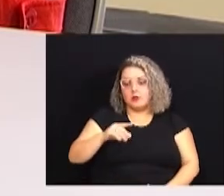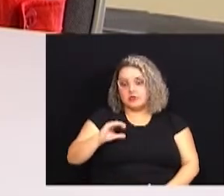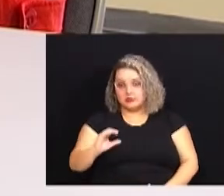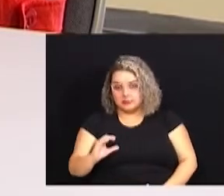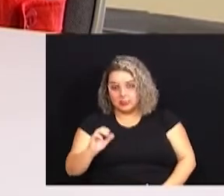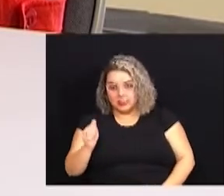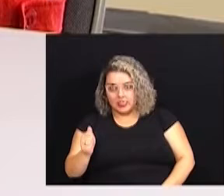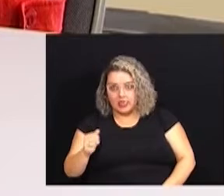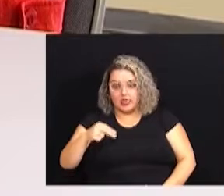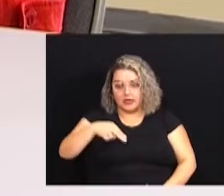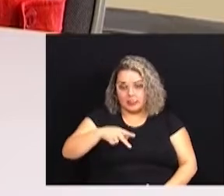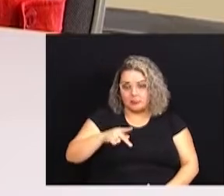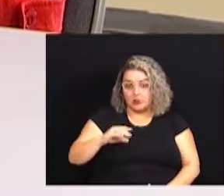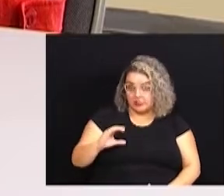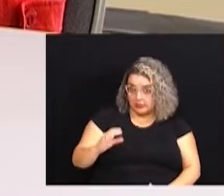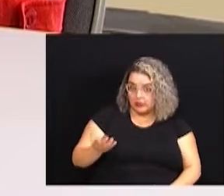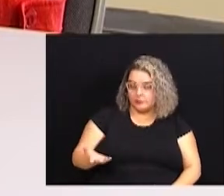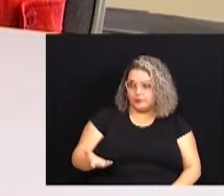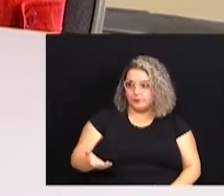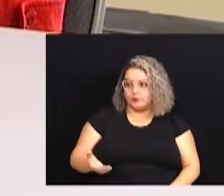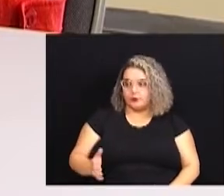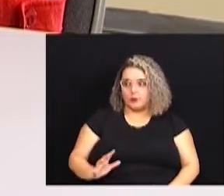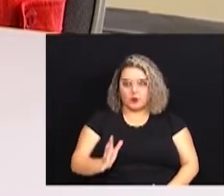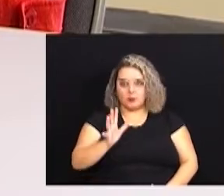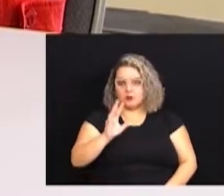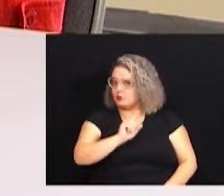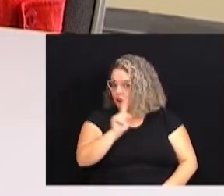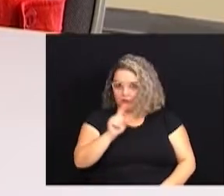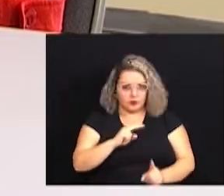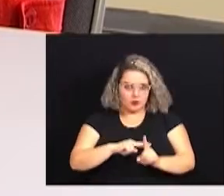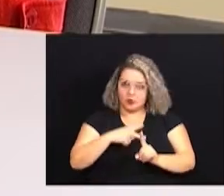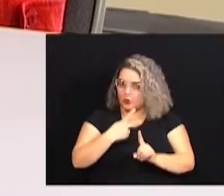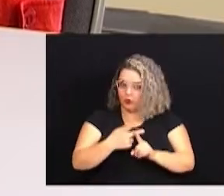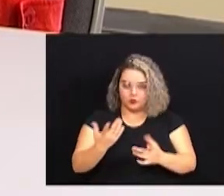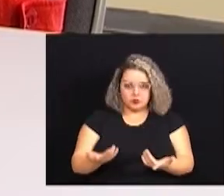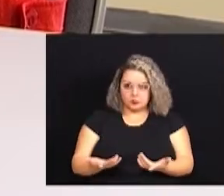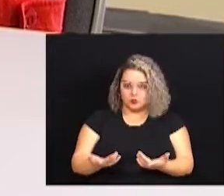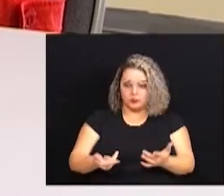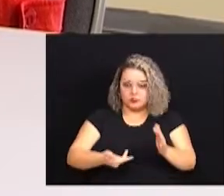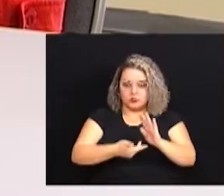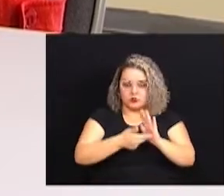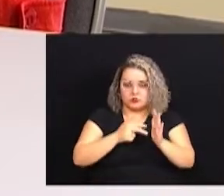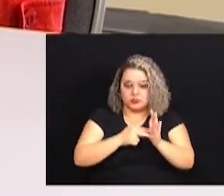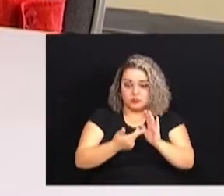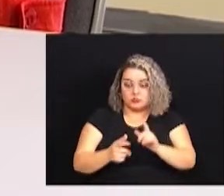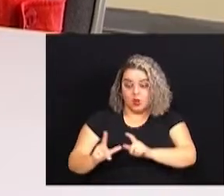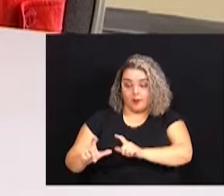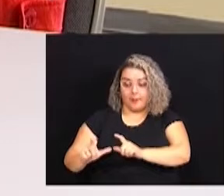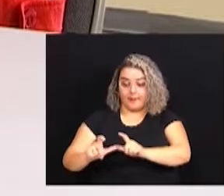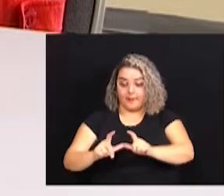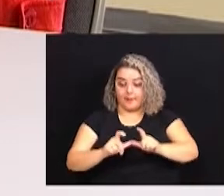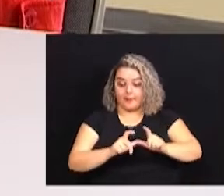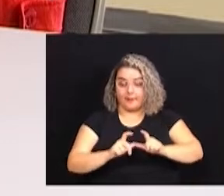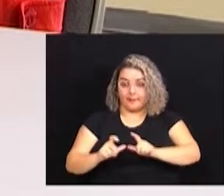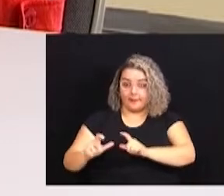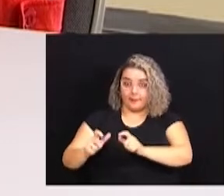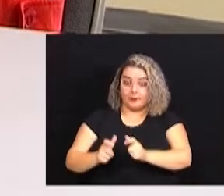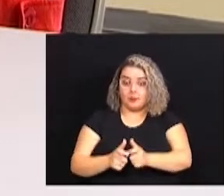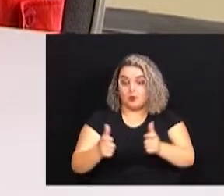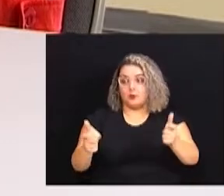o NPC, como referência, o aumento do preço não foi o dobro. Então, significa que a